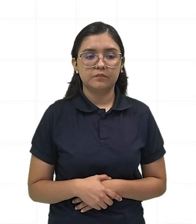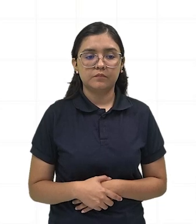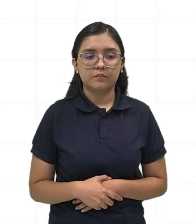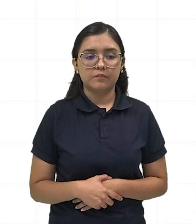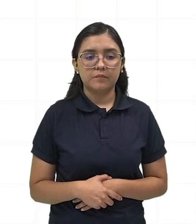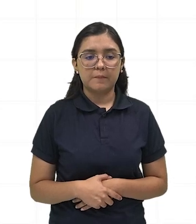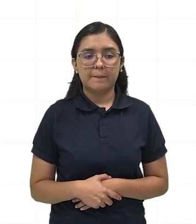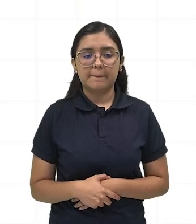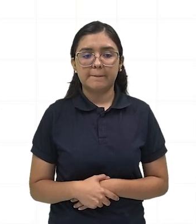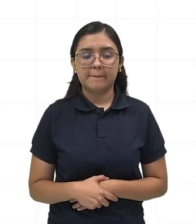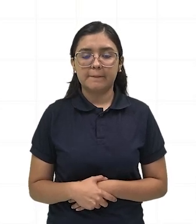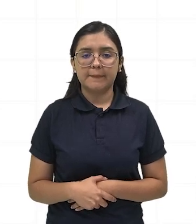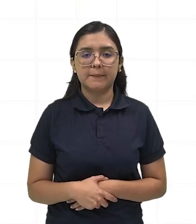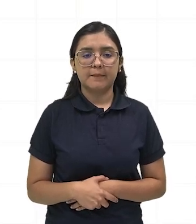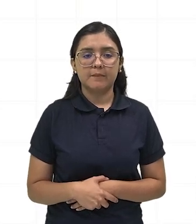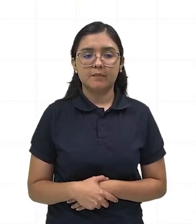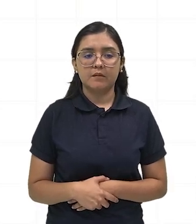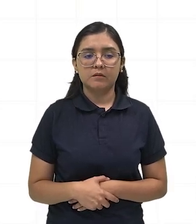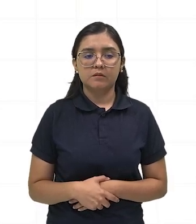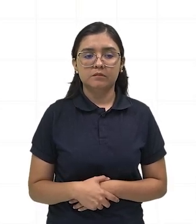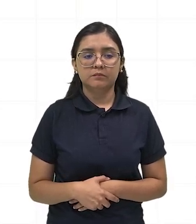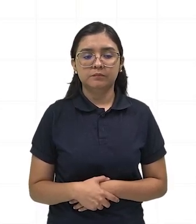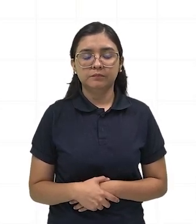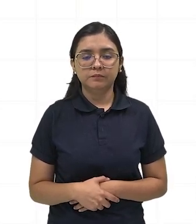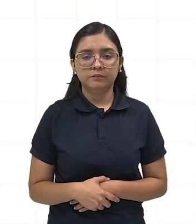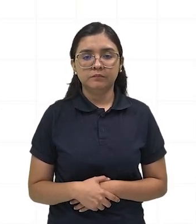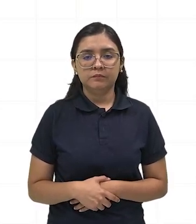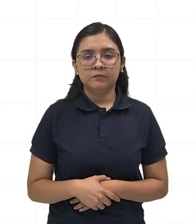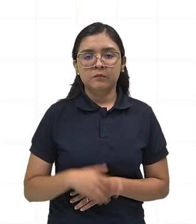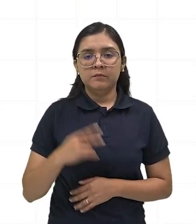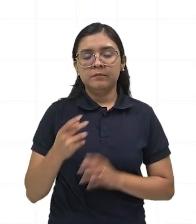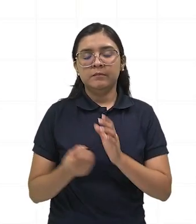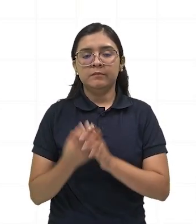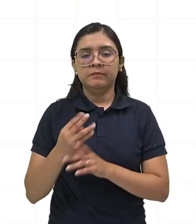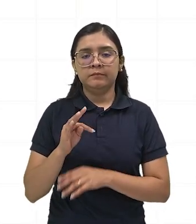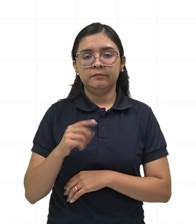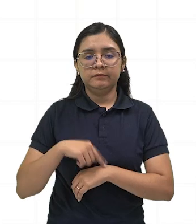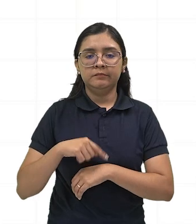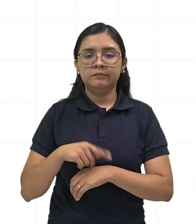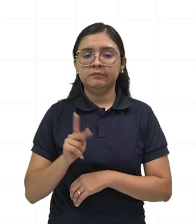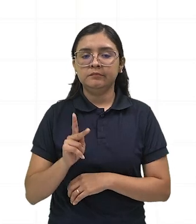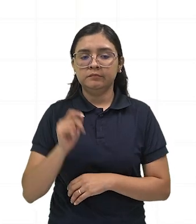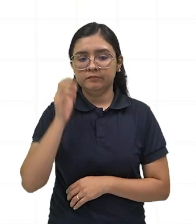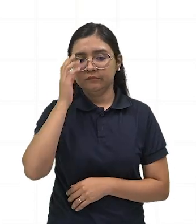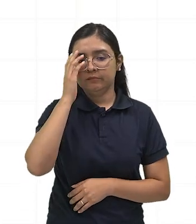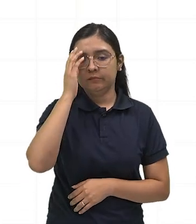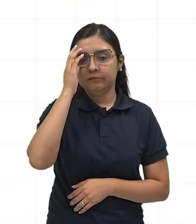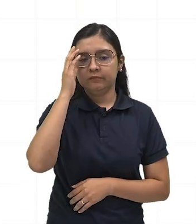Então, P é a produção, T é o tempo de trabalho. E o K